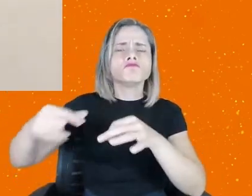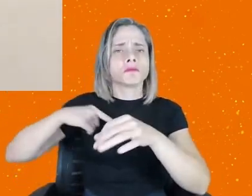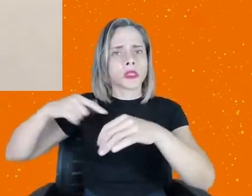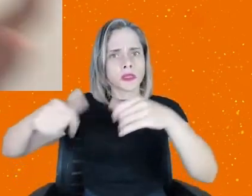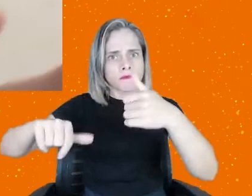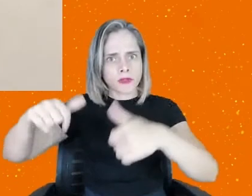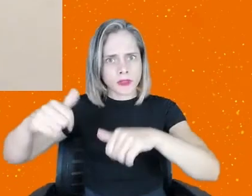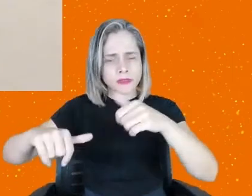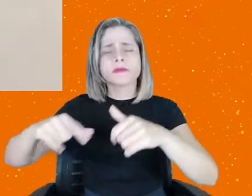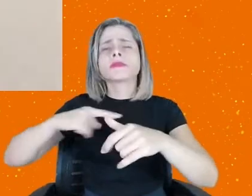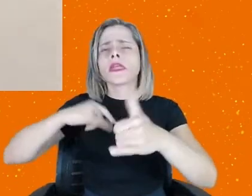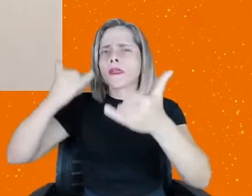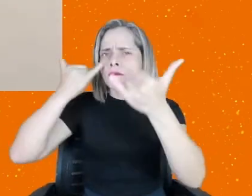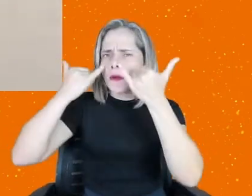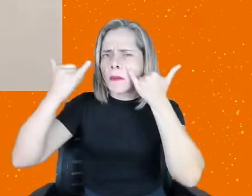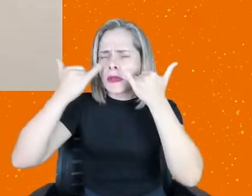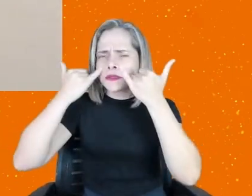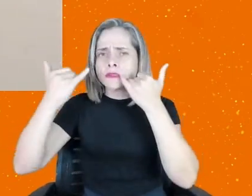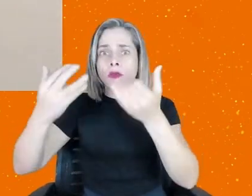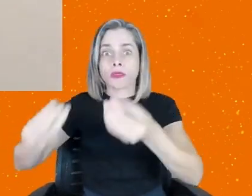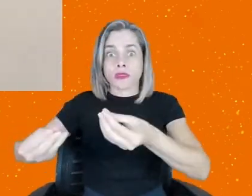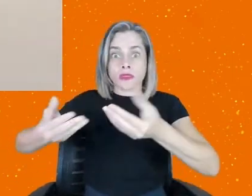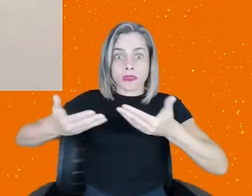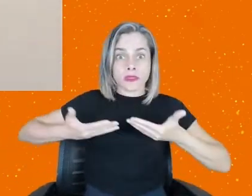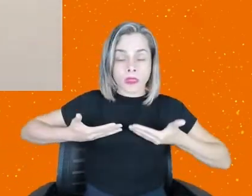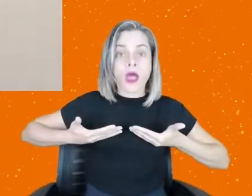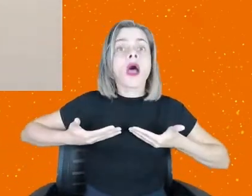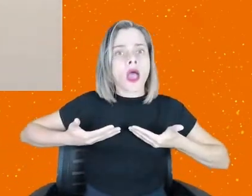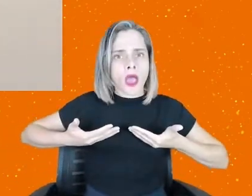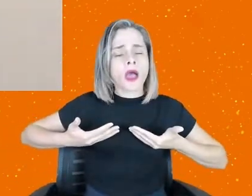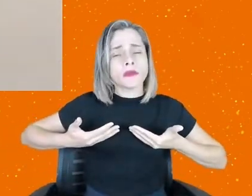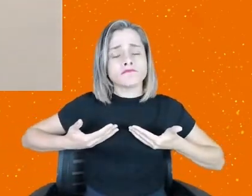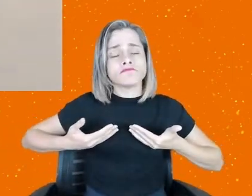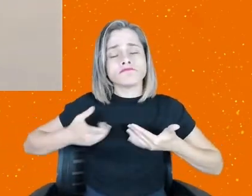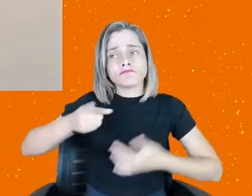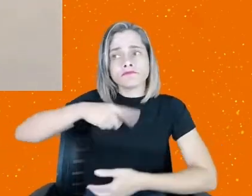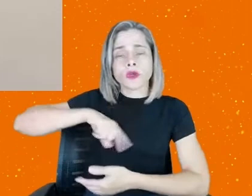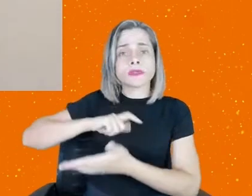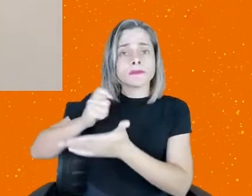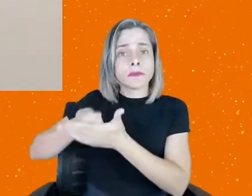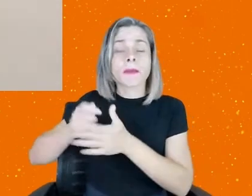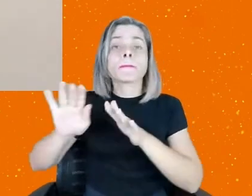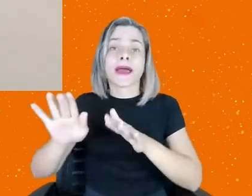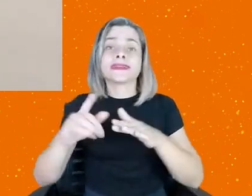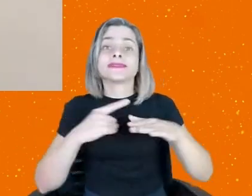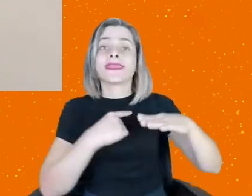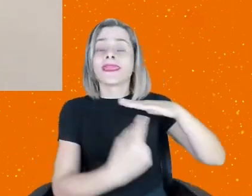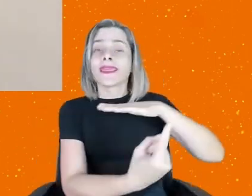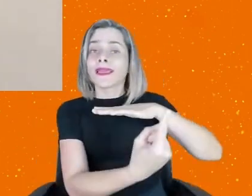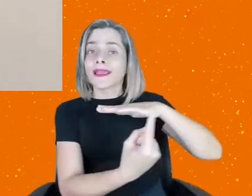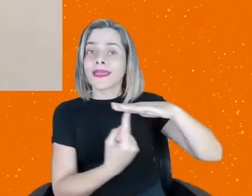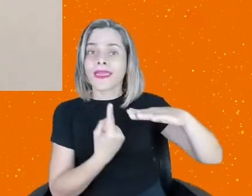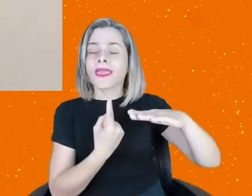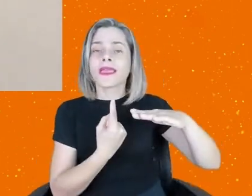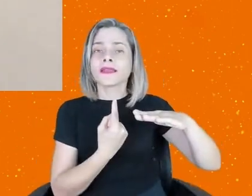uma série de informações e cobram É por isso né mas os clientes menores do que tiveram acesso a